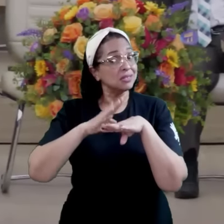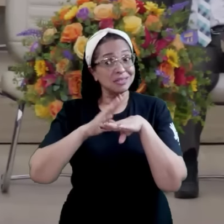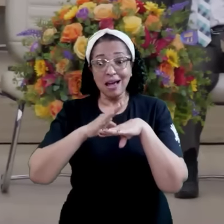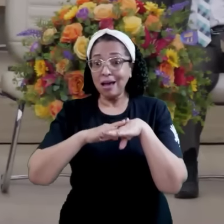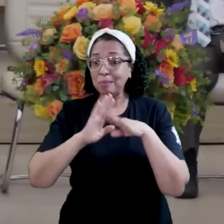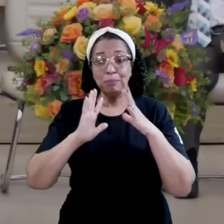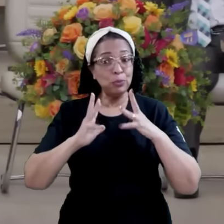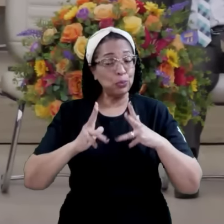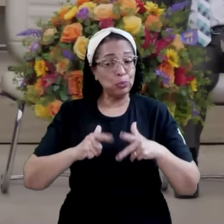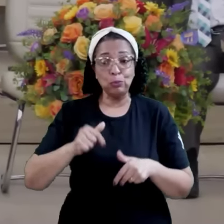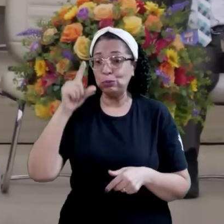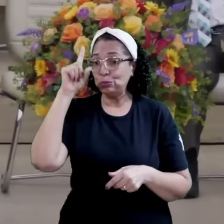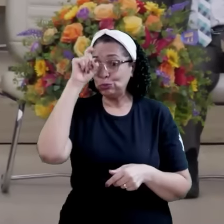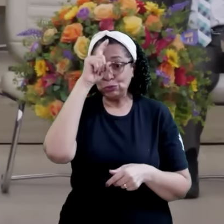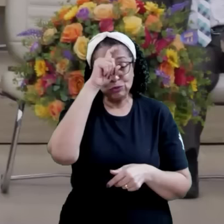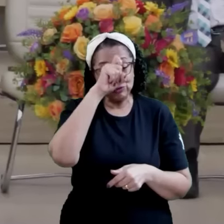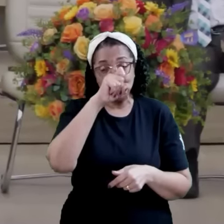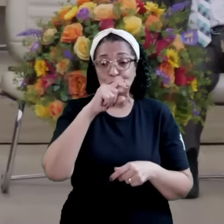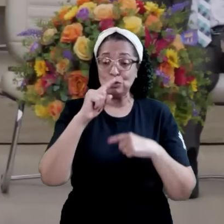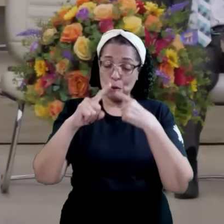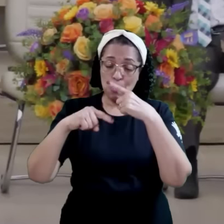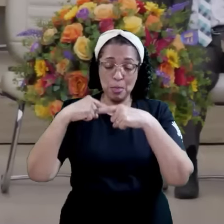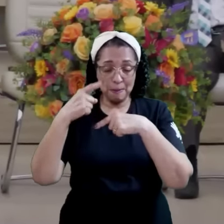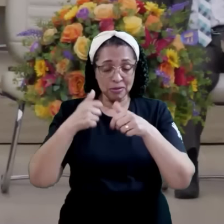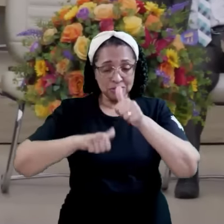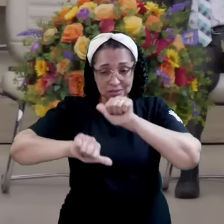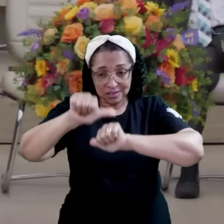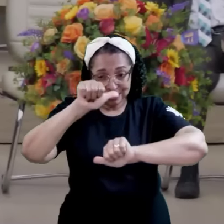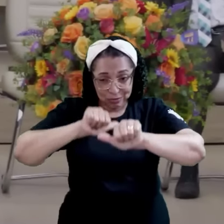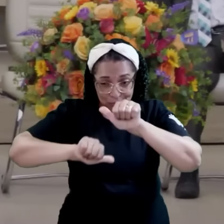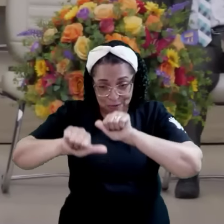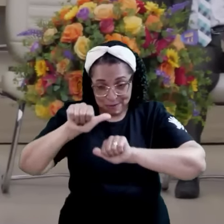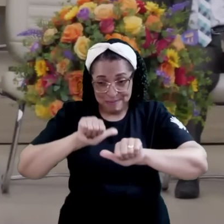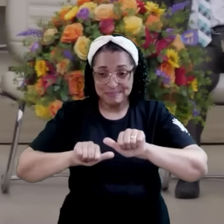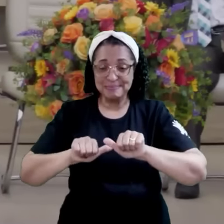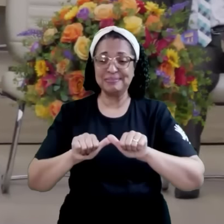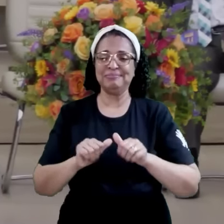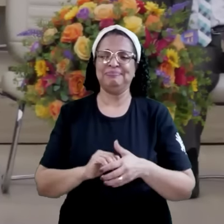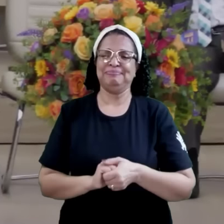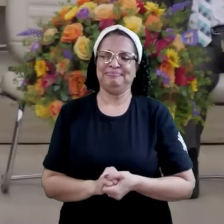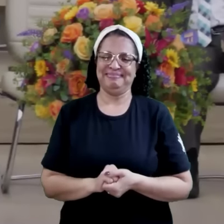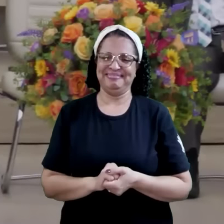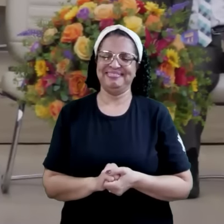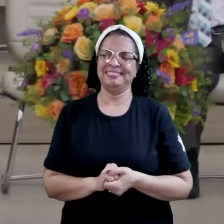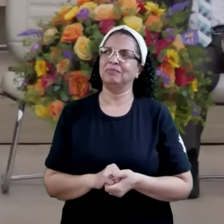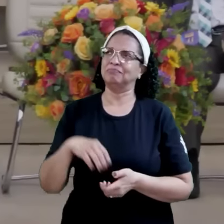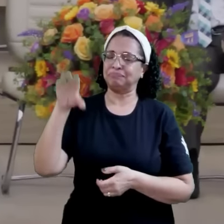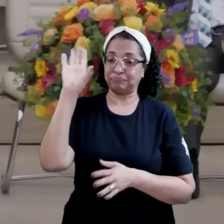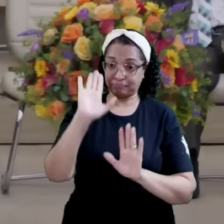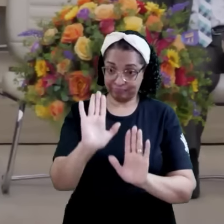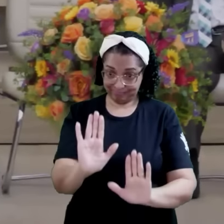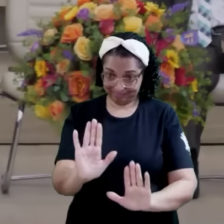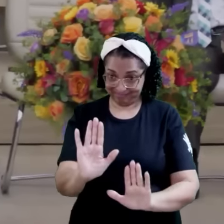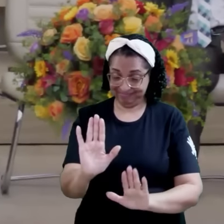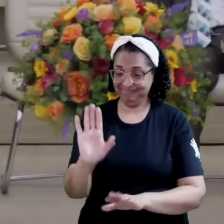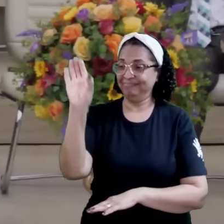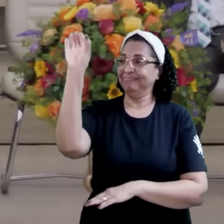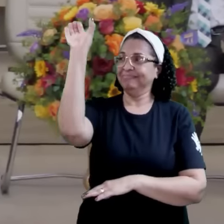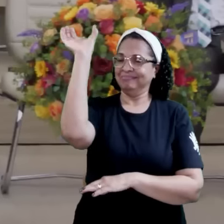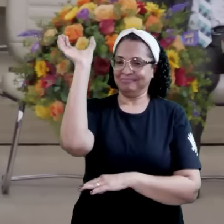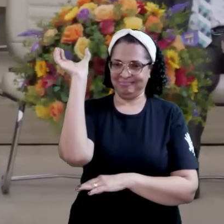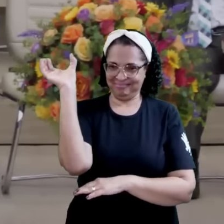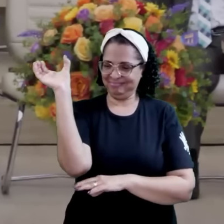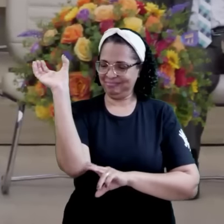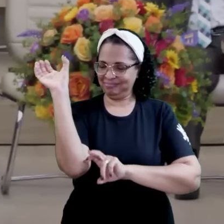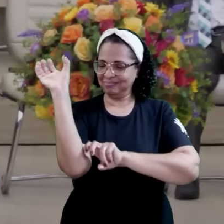o senhor tá falando comigo e tem outro Zaqueu aí irmão não então é com você mesmo desce depressa porque não foi